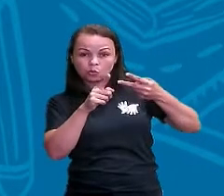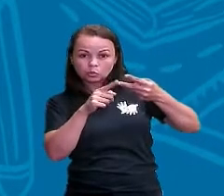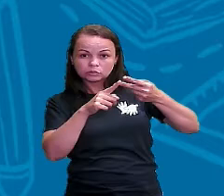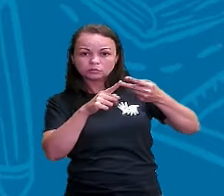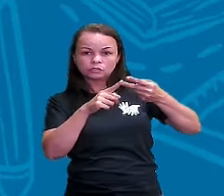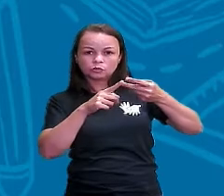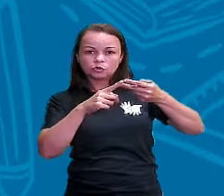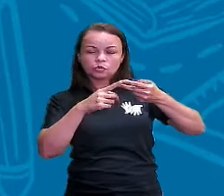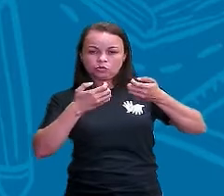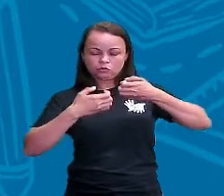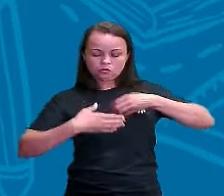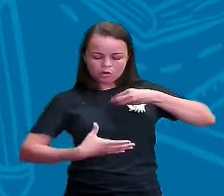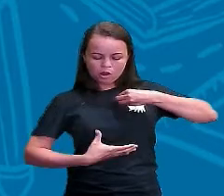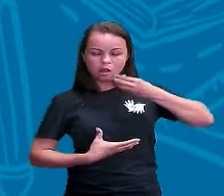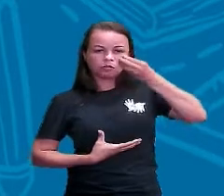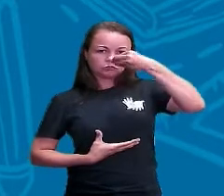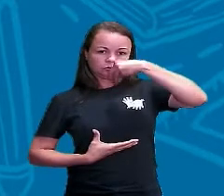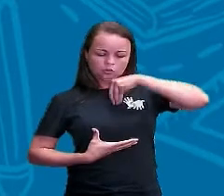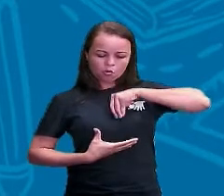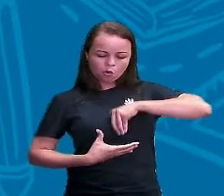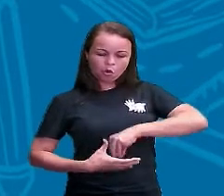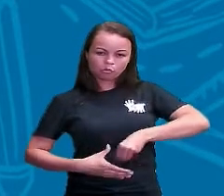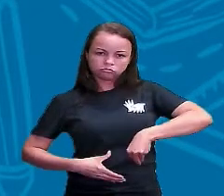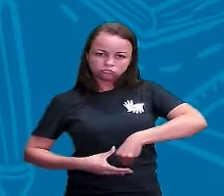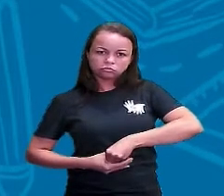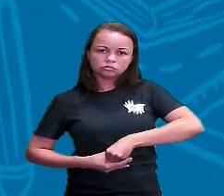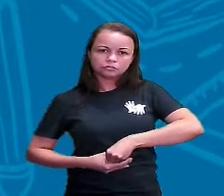cérebro é o nosso intestino.